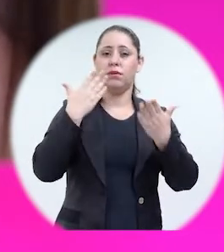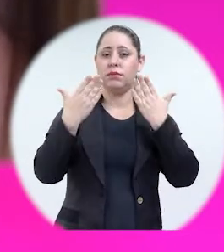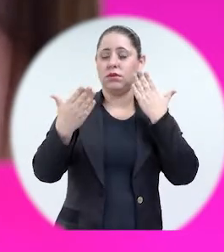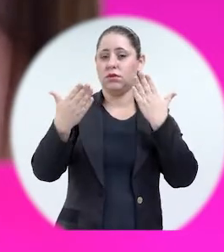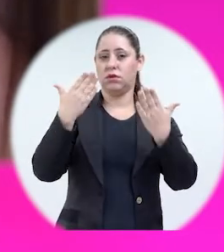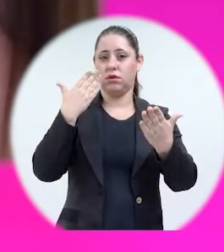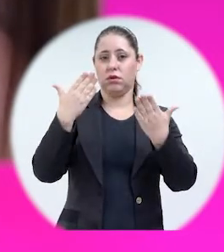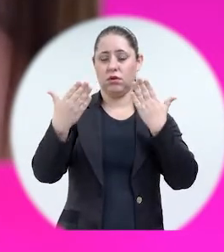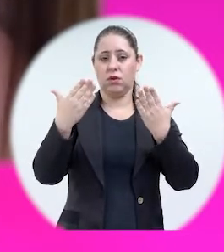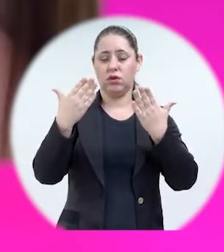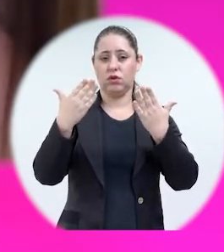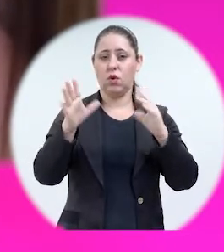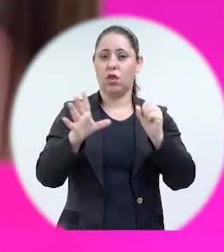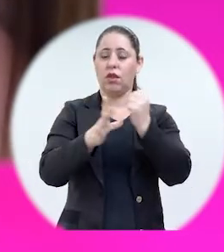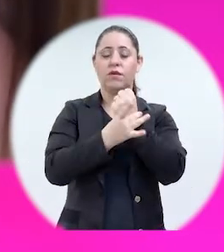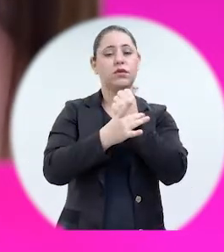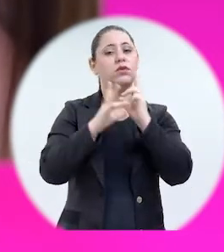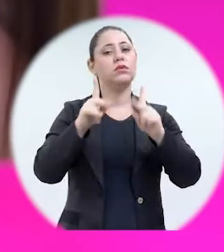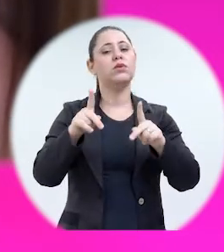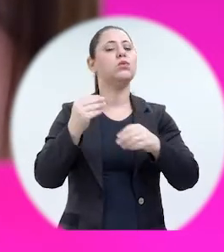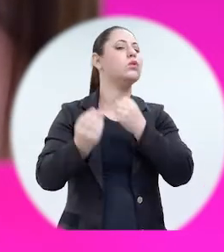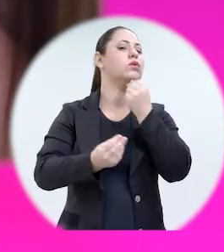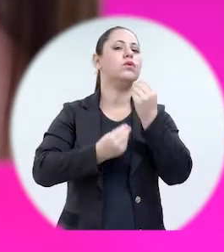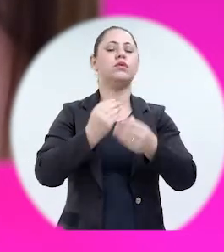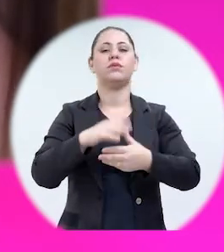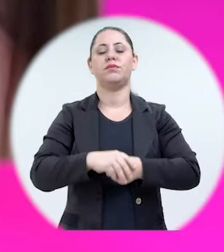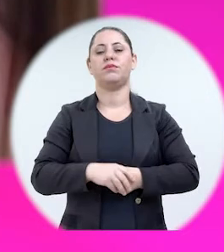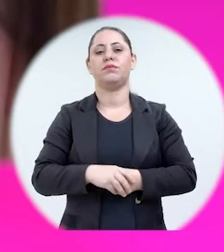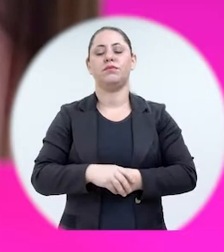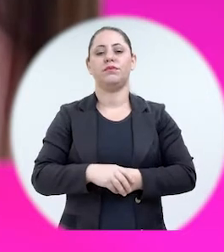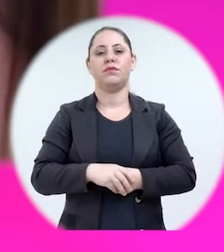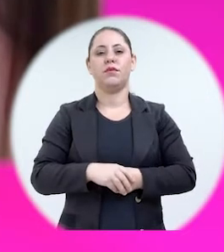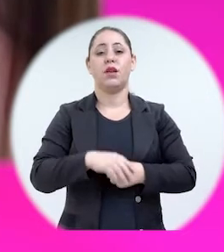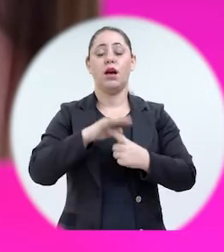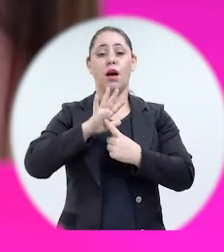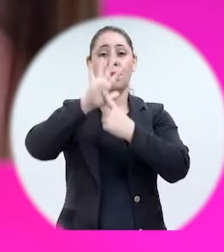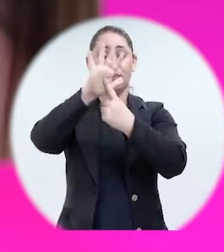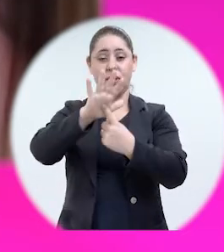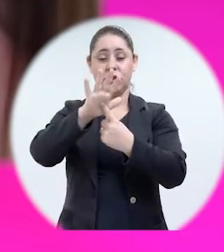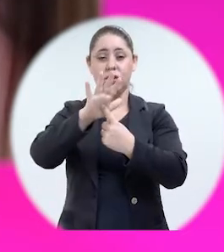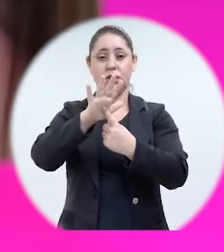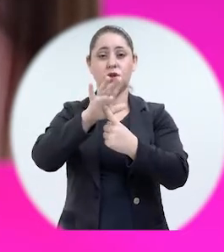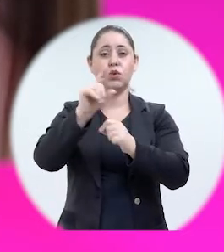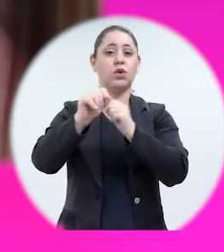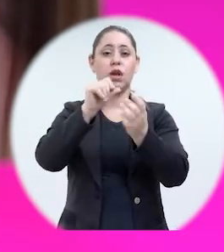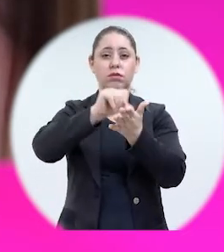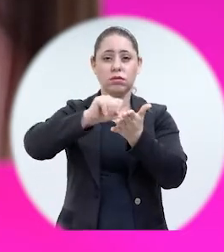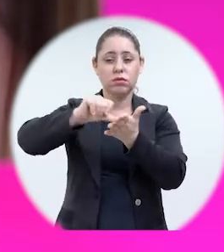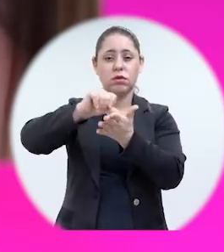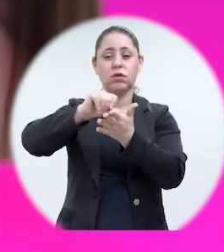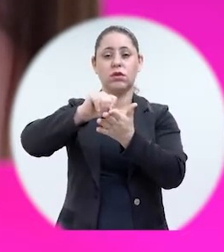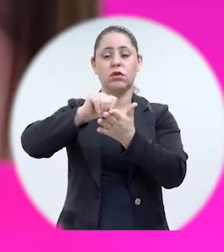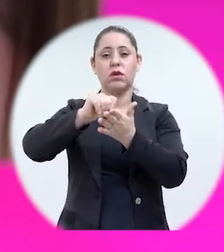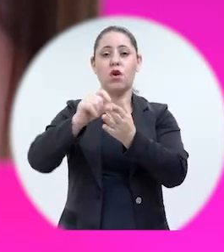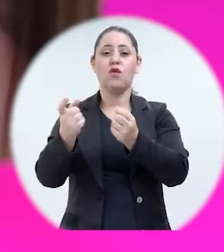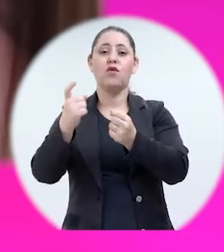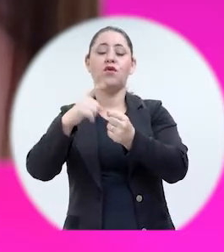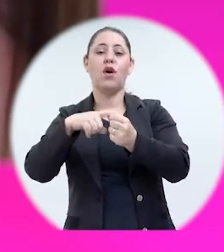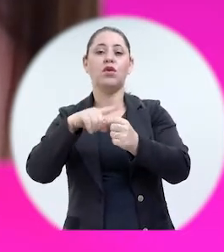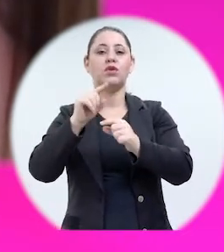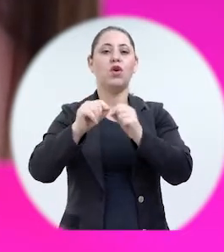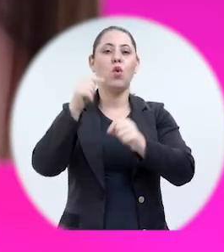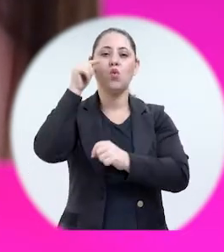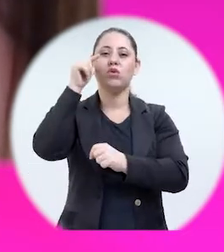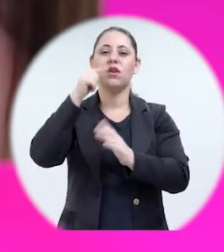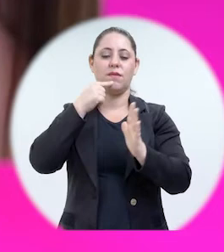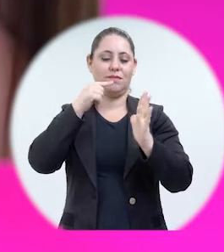trabalho psicológico, no trabalho com a defensoria, elas apresentam como retorno, né, à rede, a partir do momento